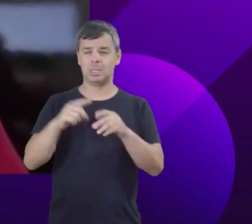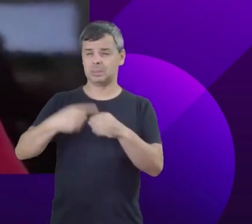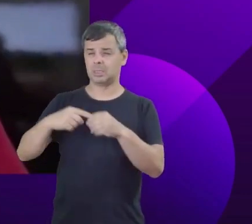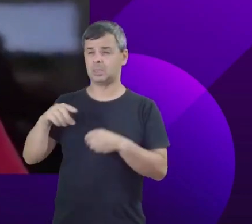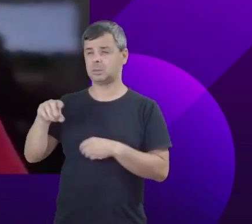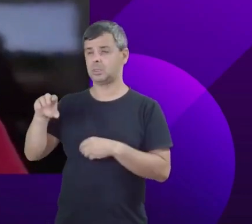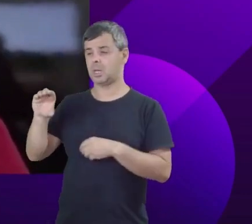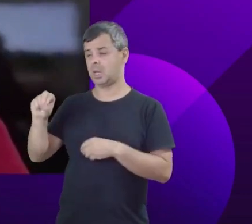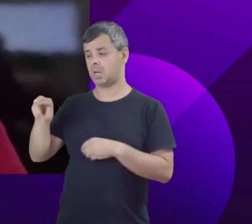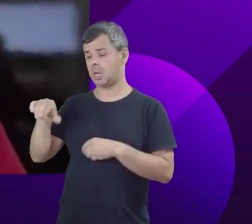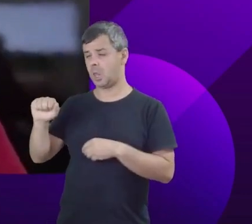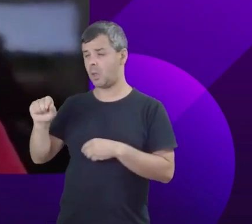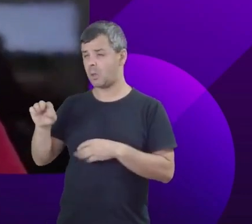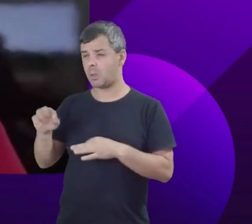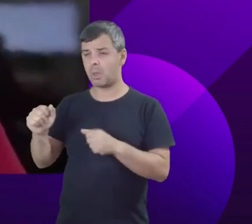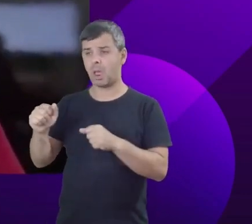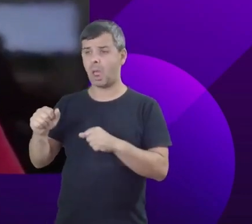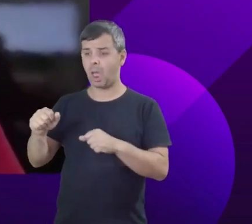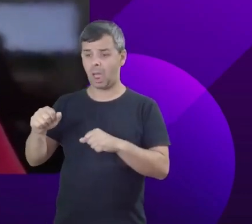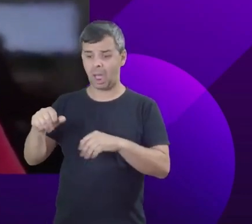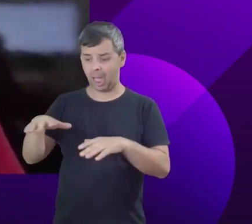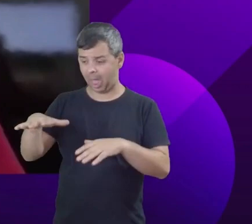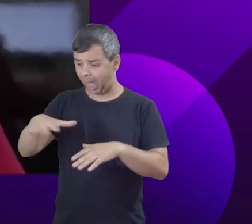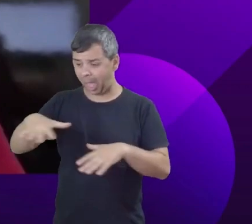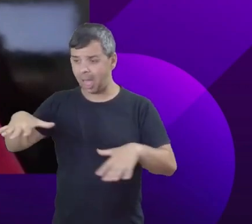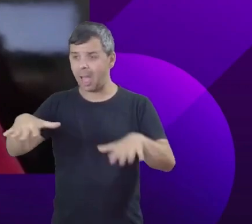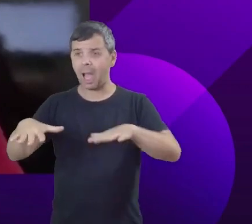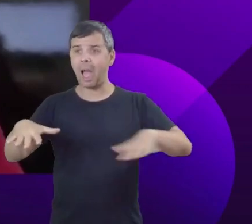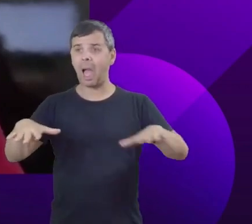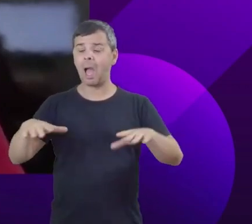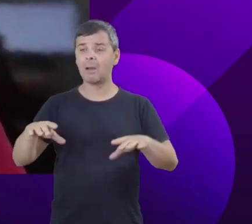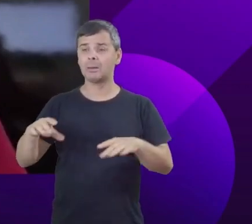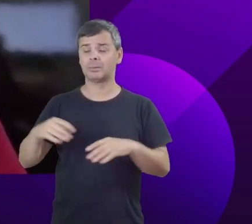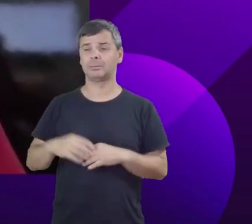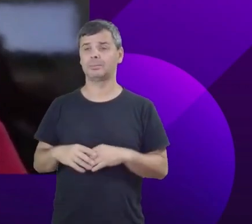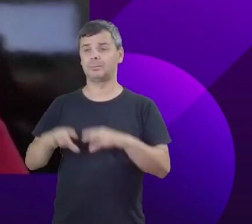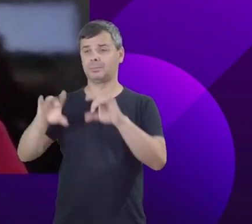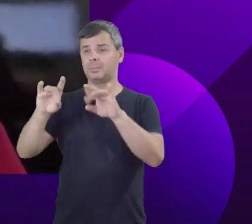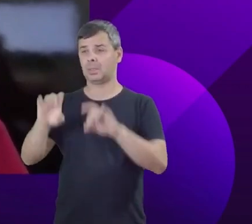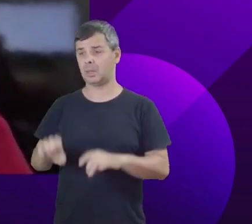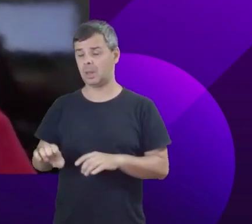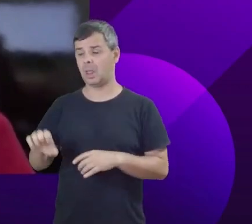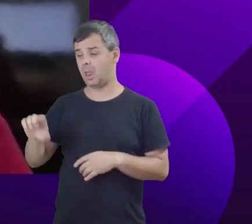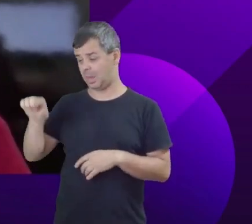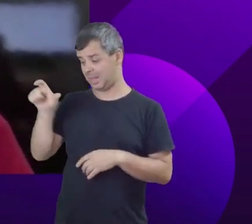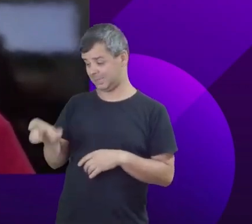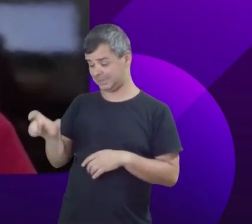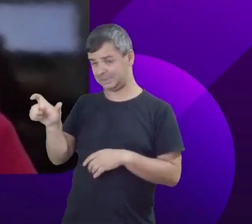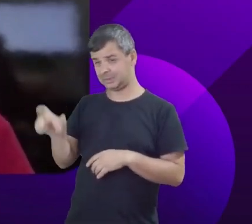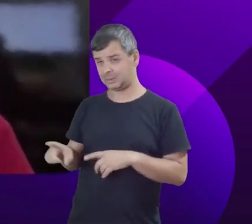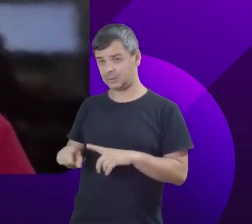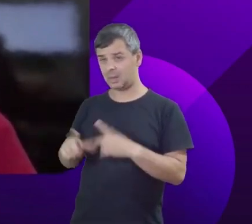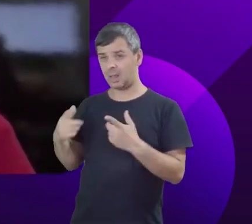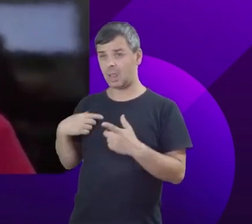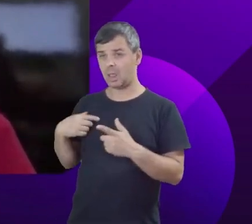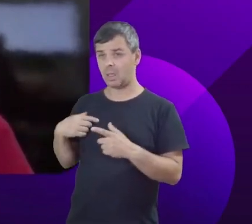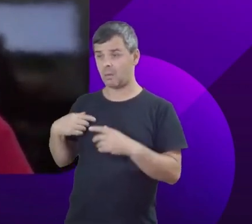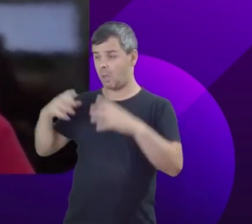praticamente, assim, bairros inteiros, cidades inteiras, e eu falo em especial também em Eldorado do Sul, que foi uma cidade que